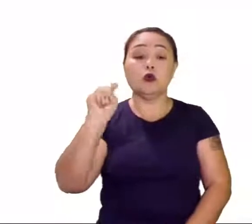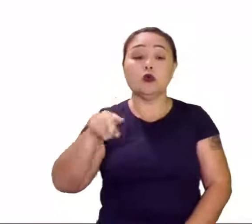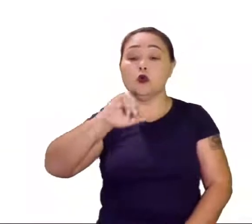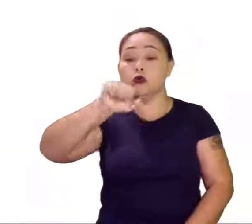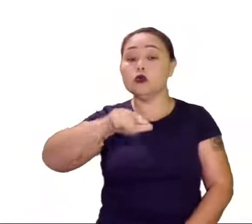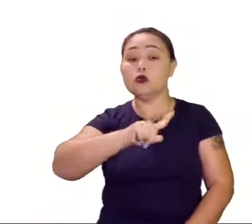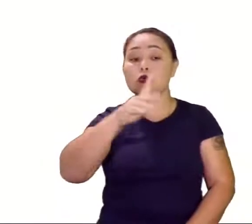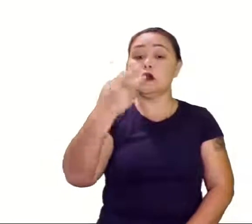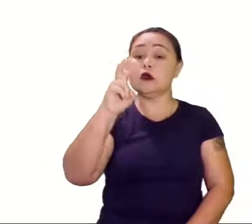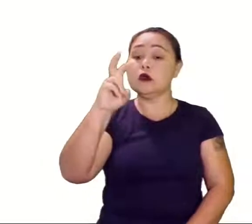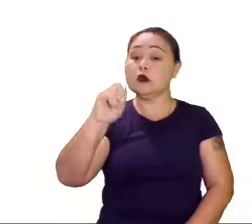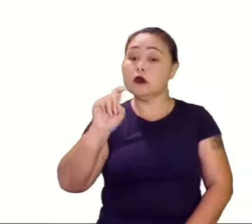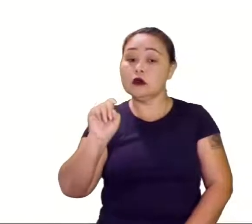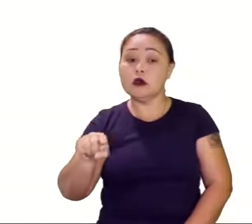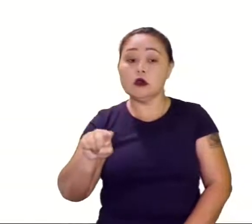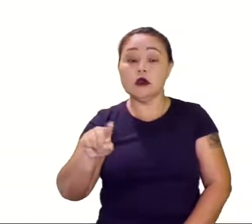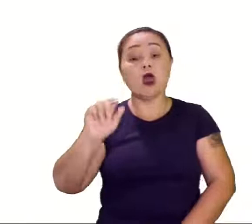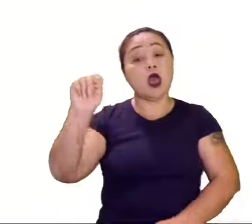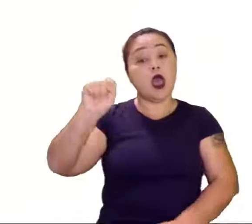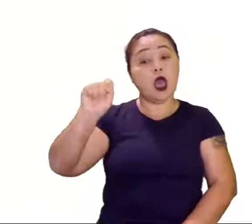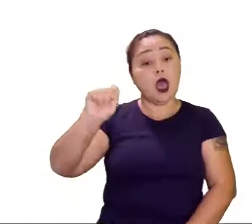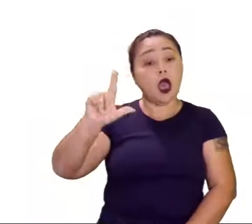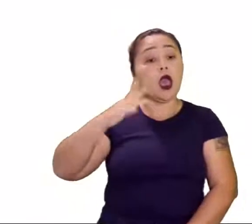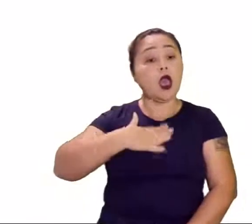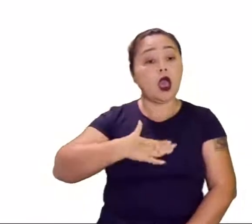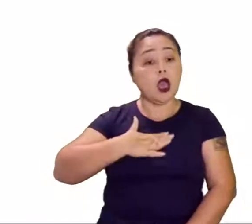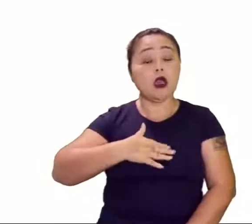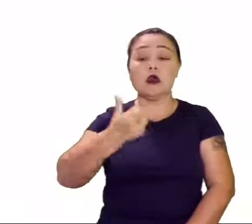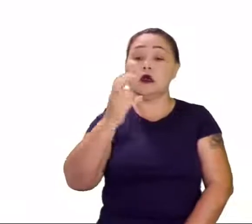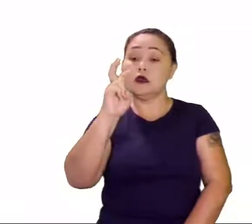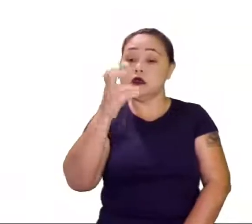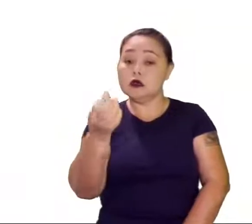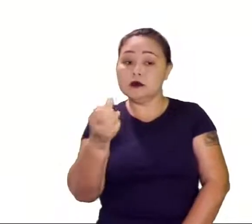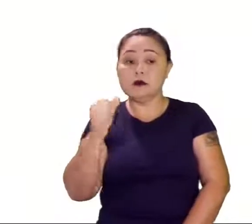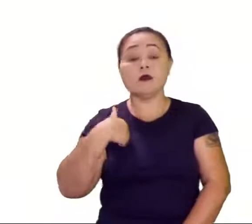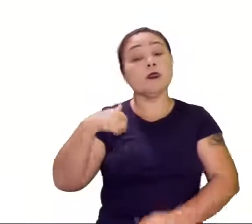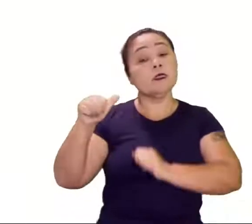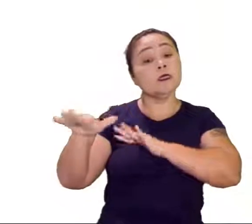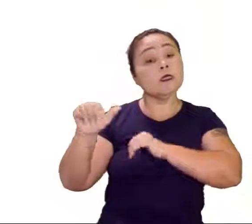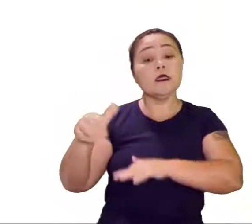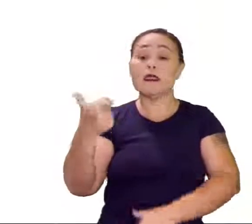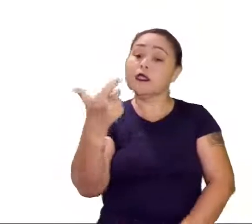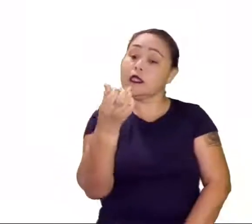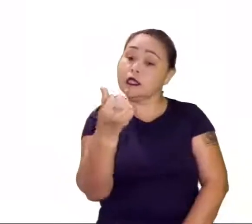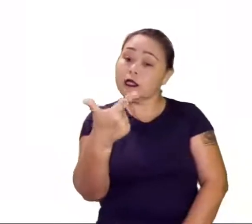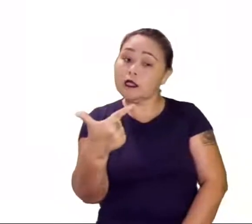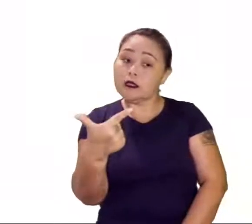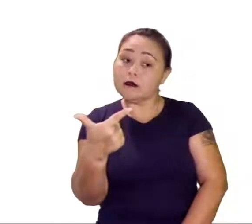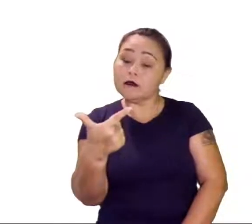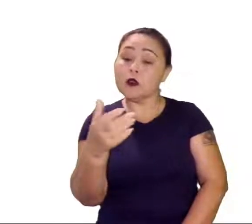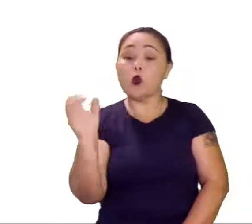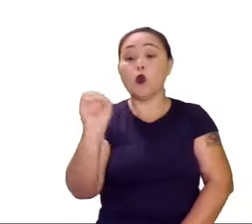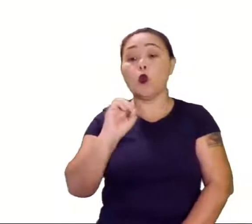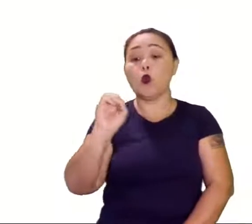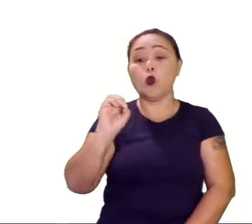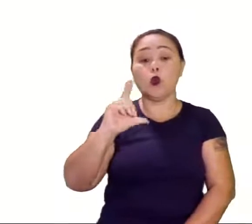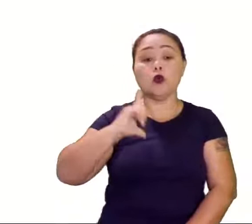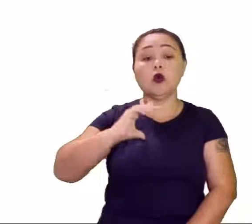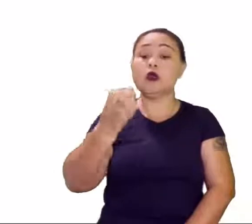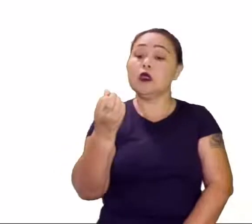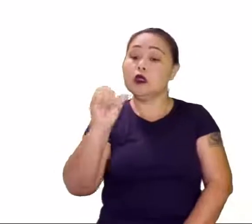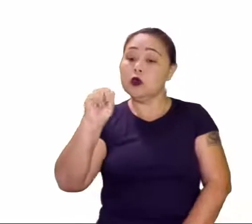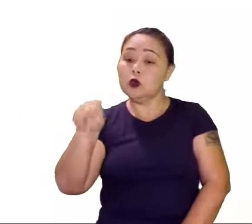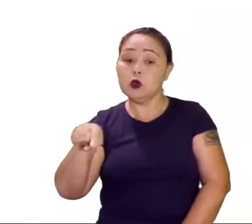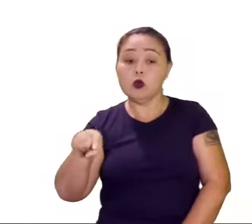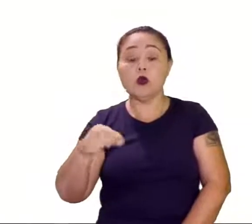Julho? 50. Agosto? 56. Setembro? 62. Outubro?